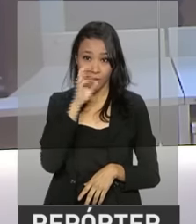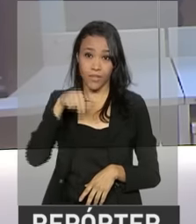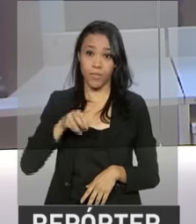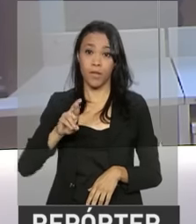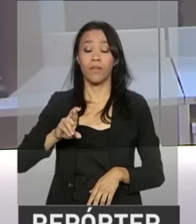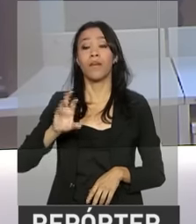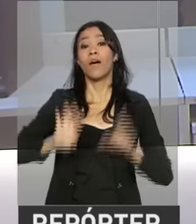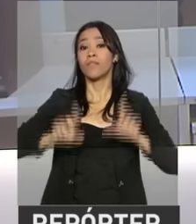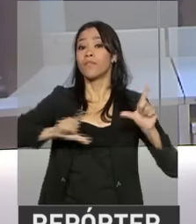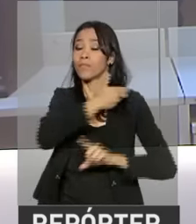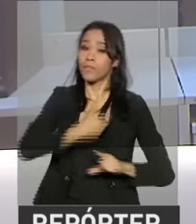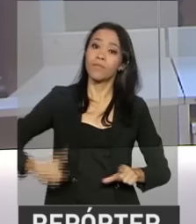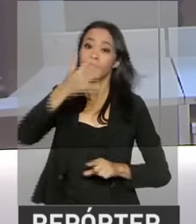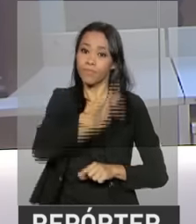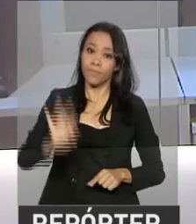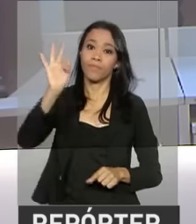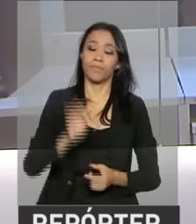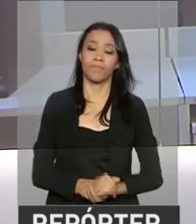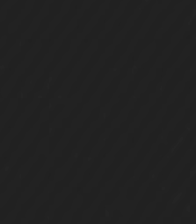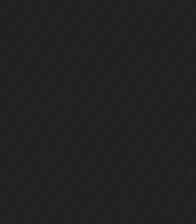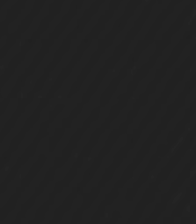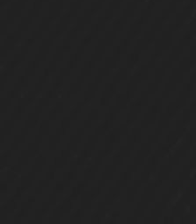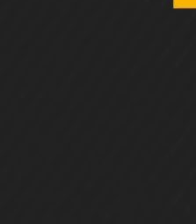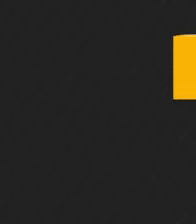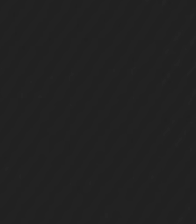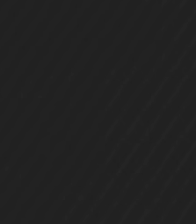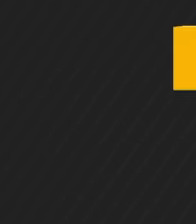gente aqui na NBR a TV do Governo Federal